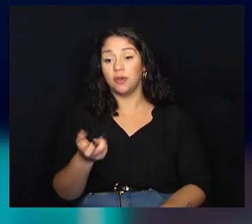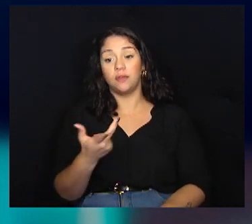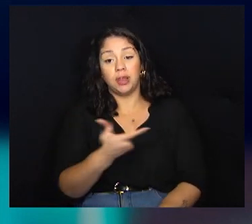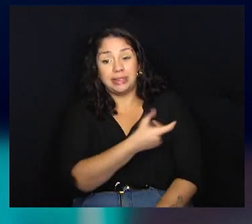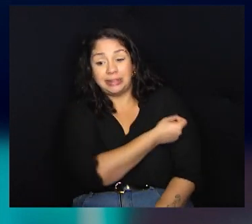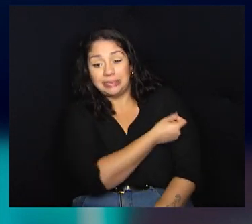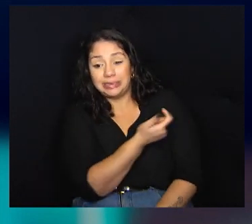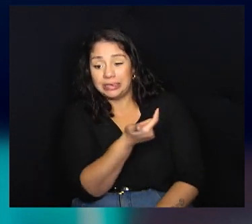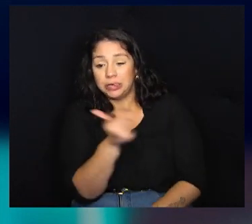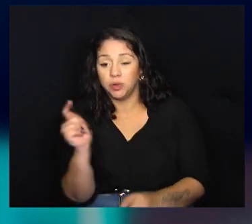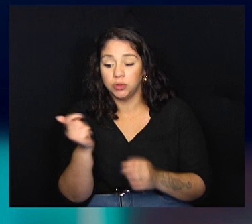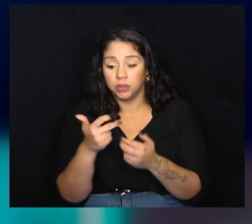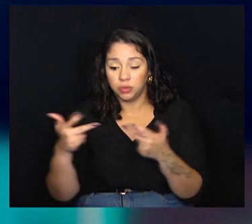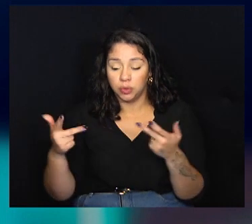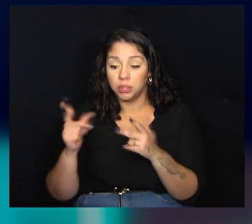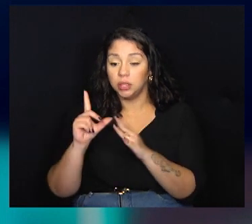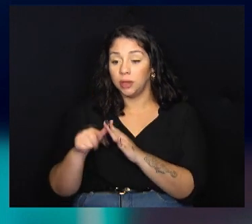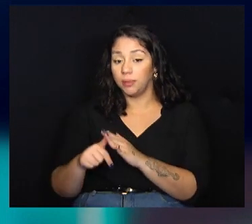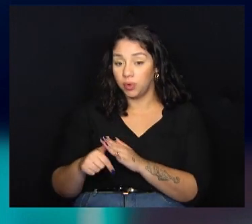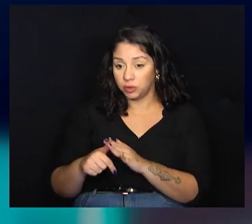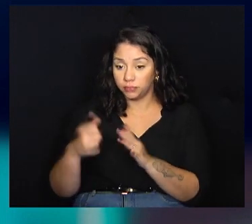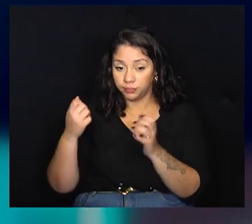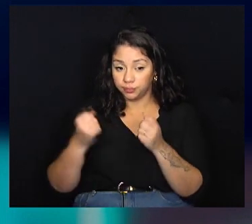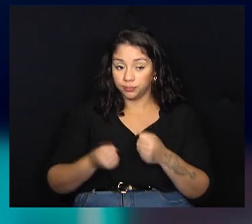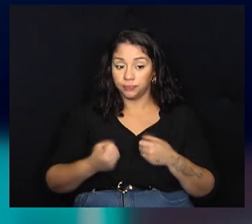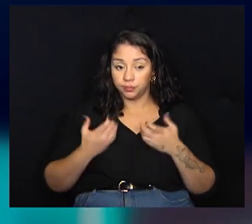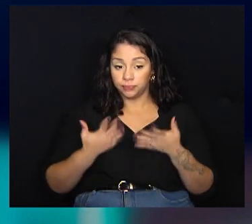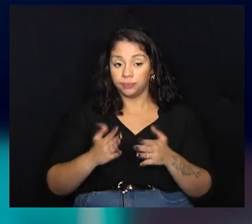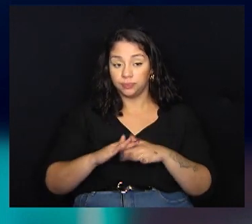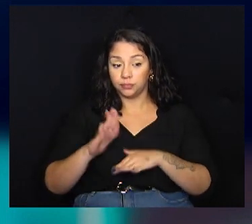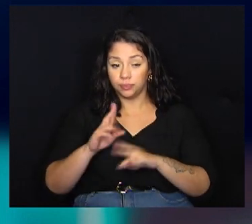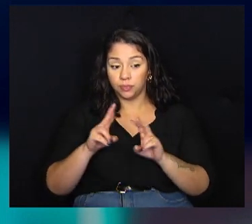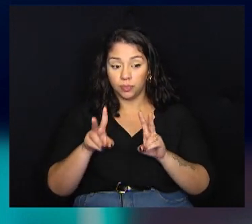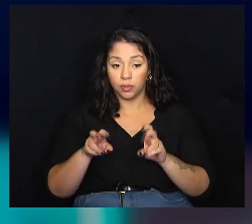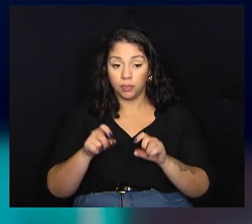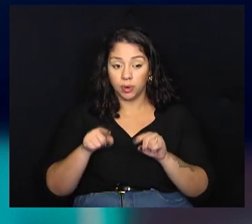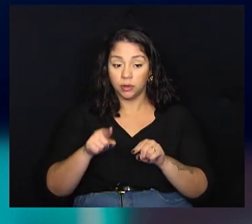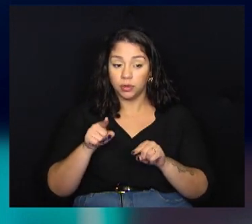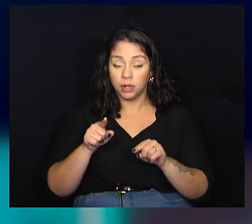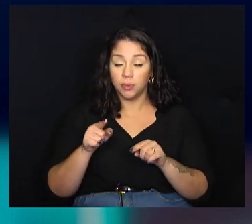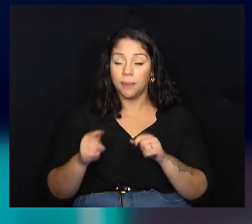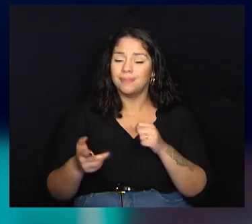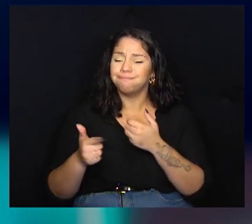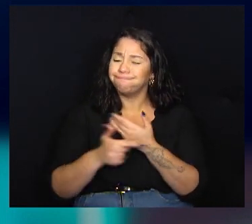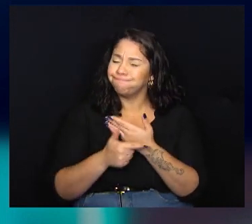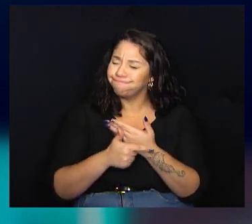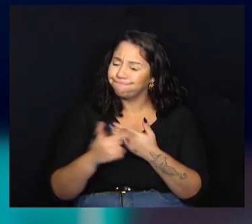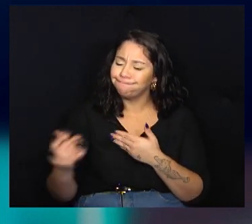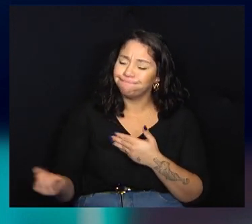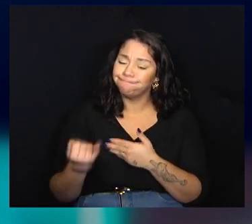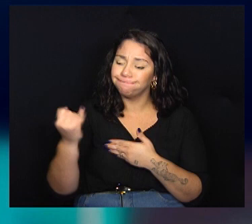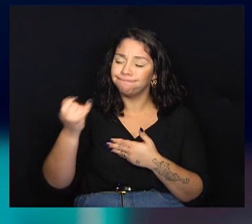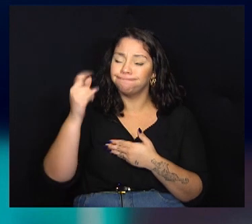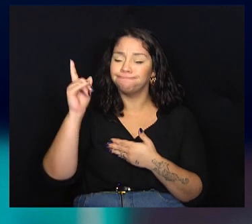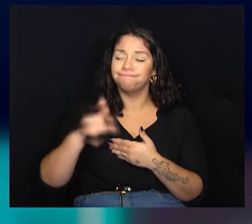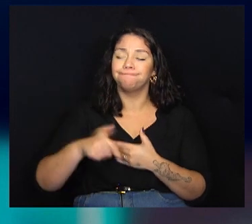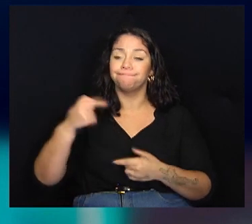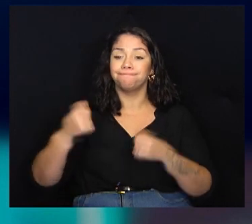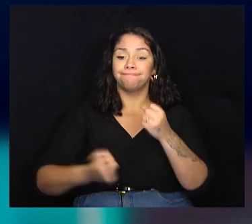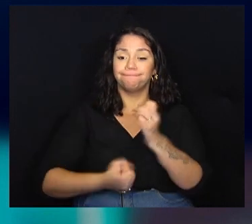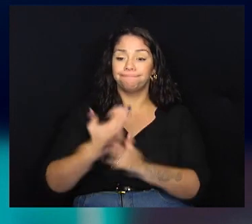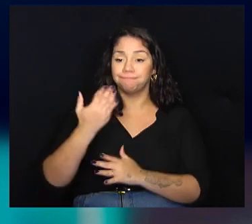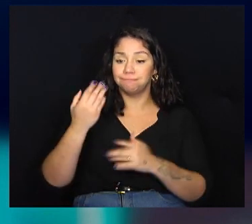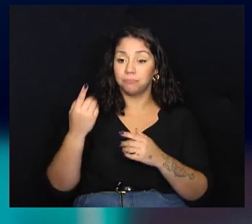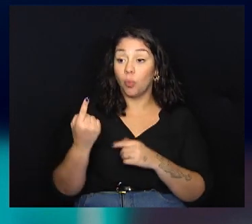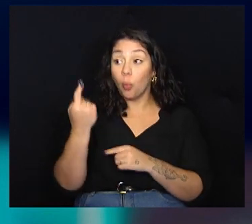coisas. Depois a Alcione vai também contar um pouco disso. E ele tem um papel fundamental também enquanto operador das políticas, enquanto um